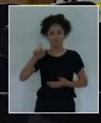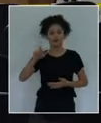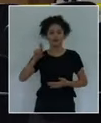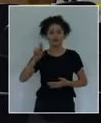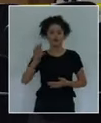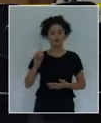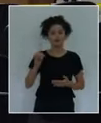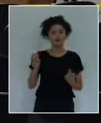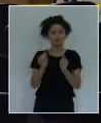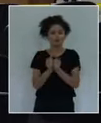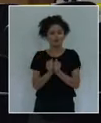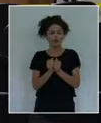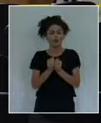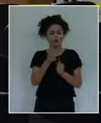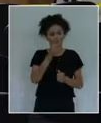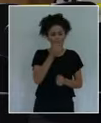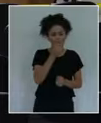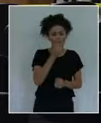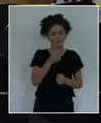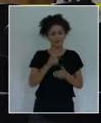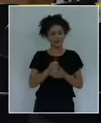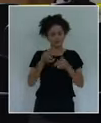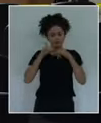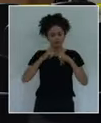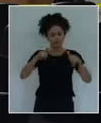essa notícia aí. Isso é muito importante para as pessoas ter